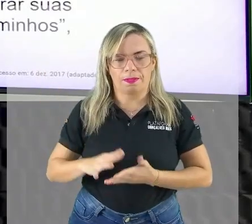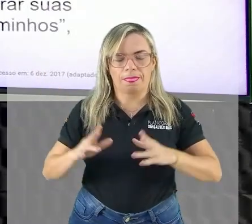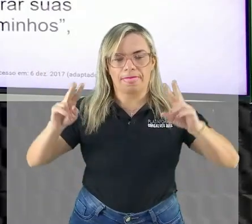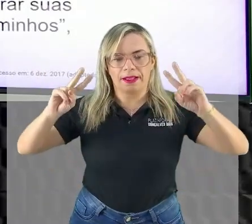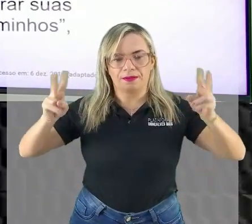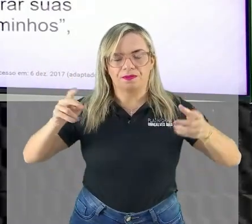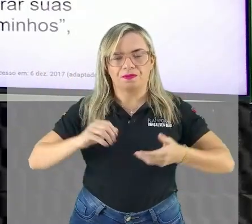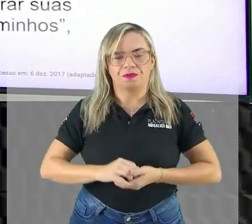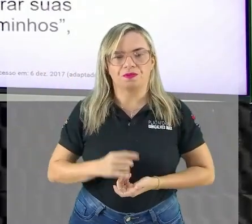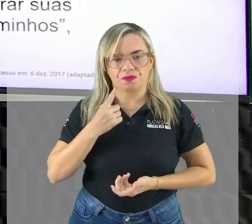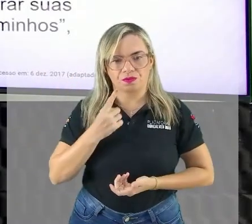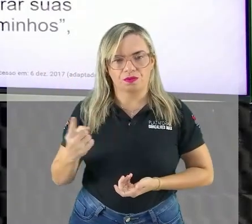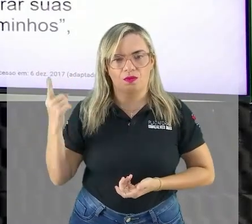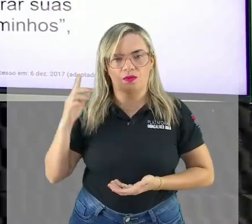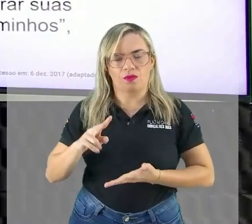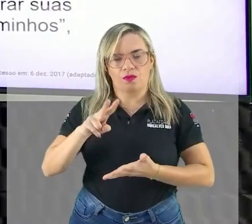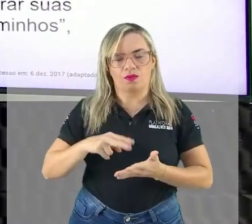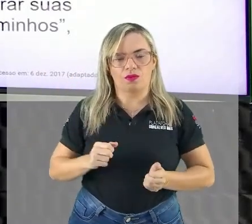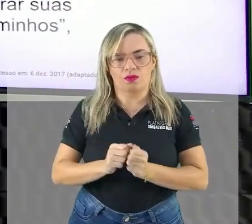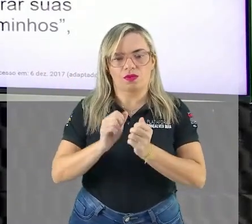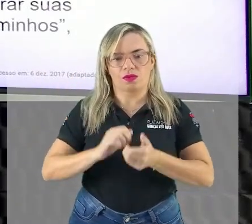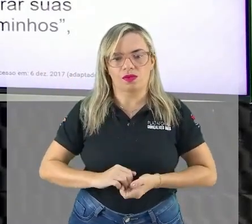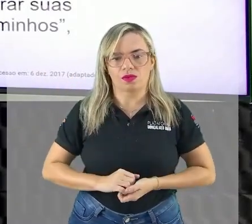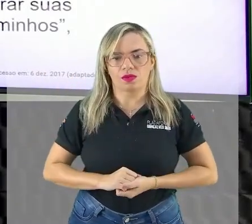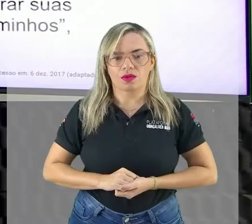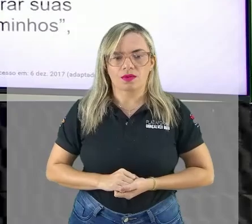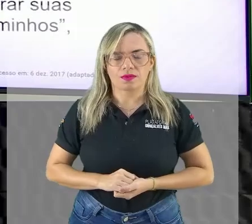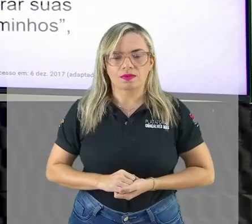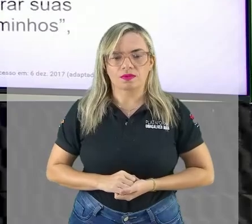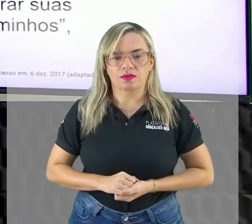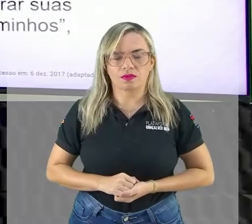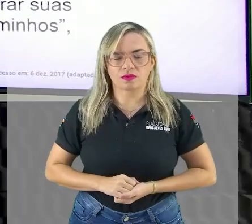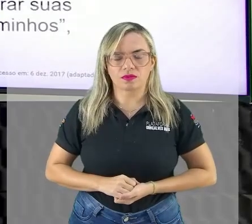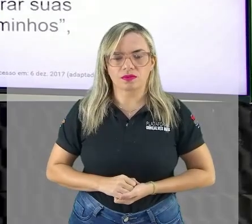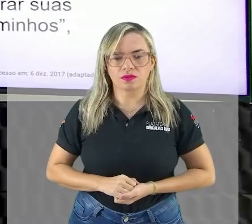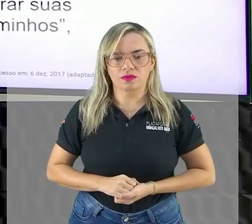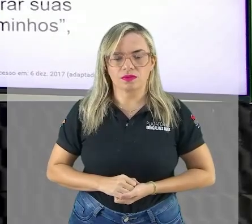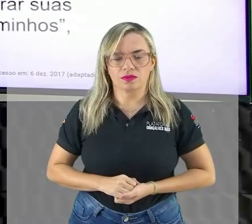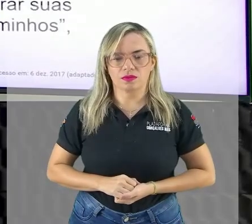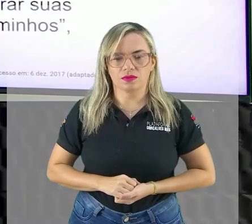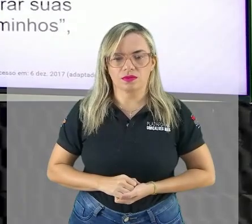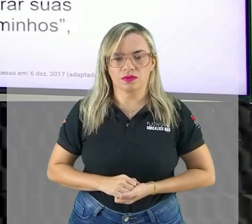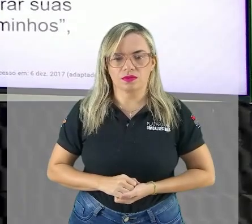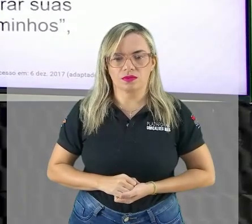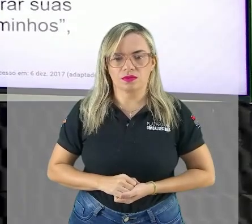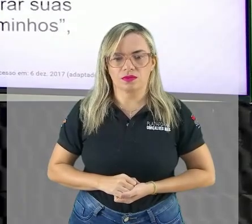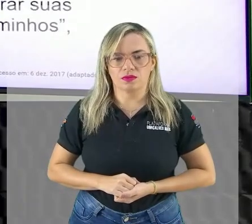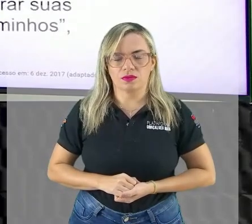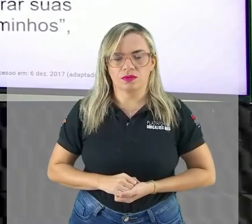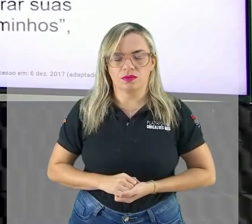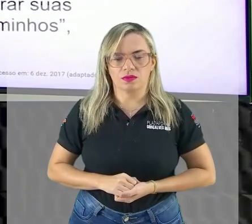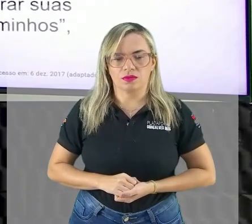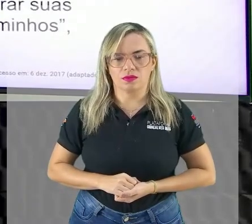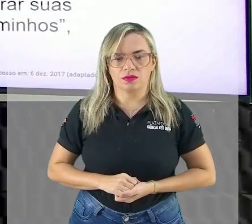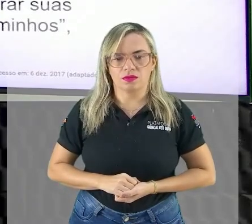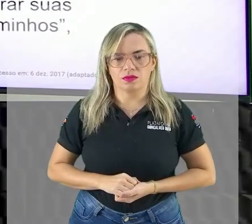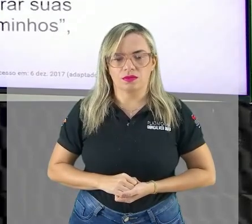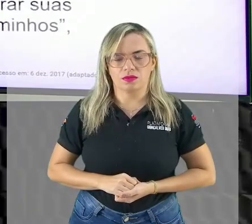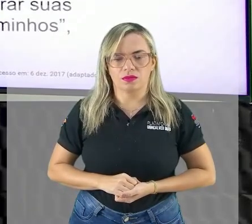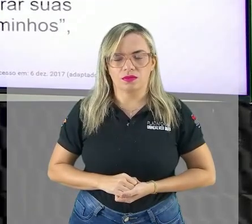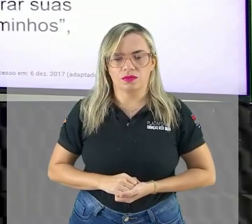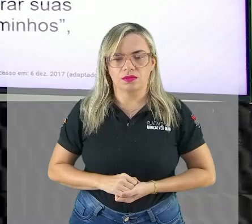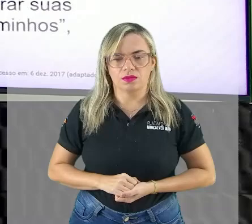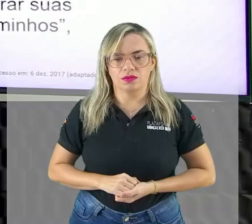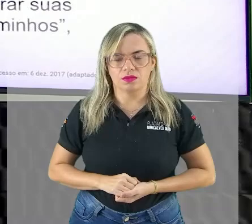Abre aspas. Desde o planejamento e o estudo das políticas migratórias para o país de destino até o contato com os amigos